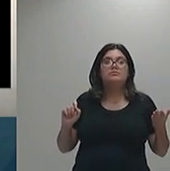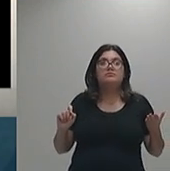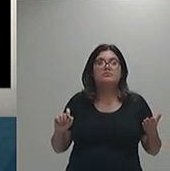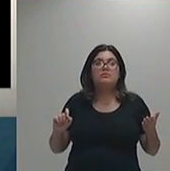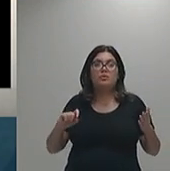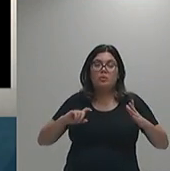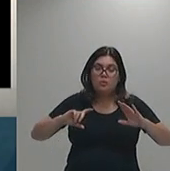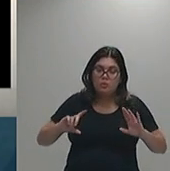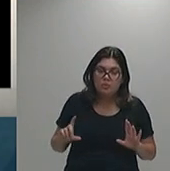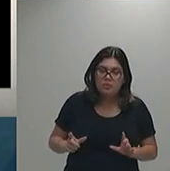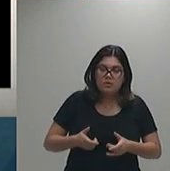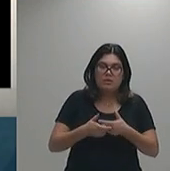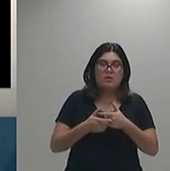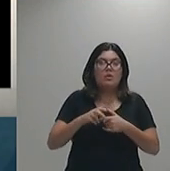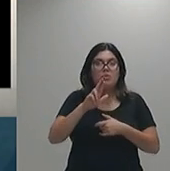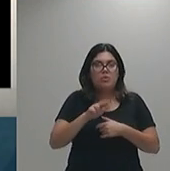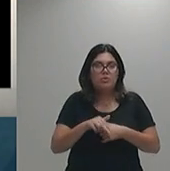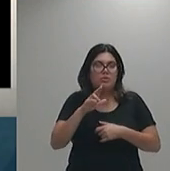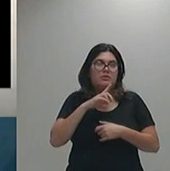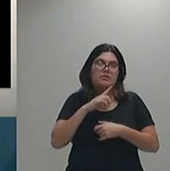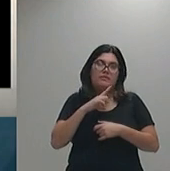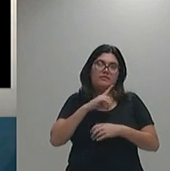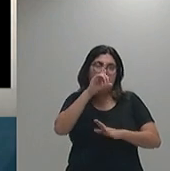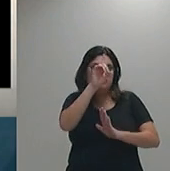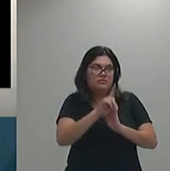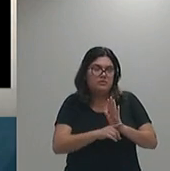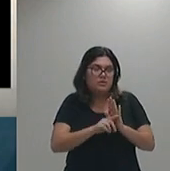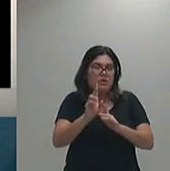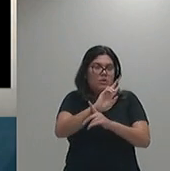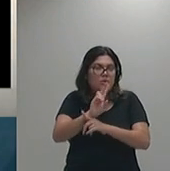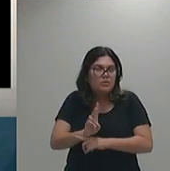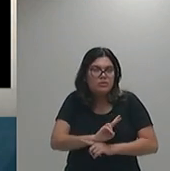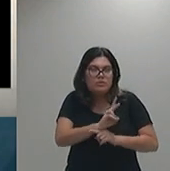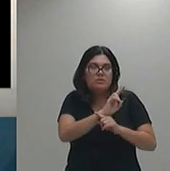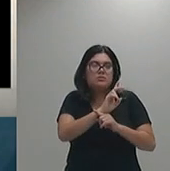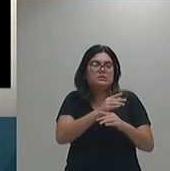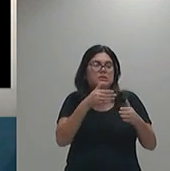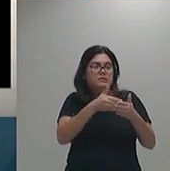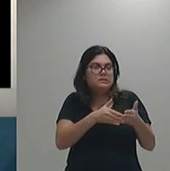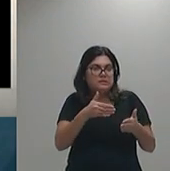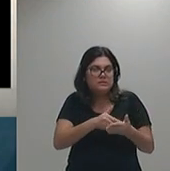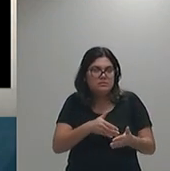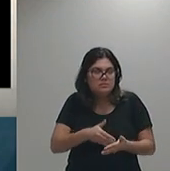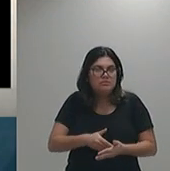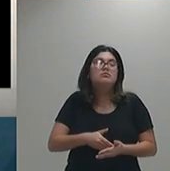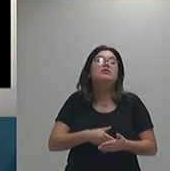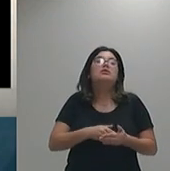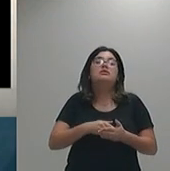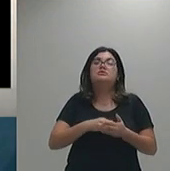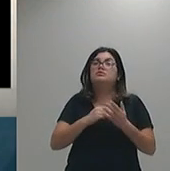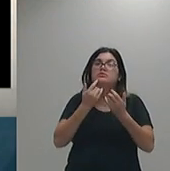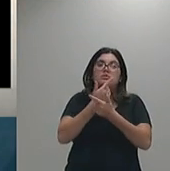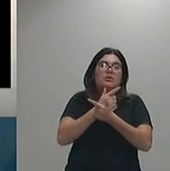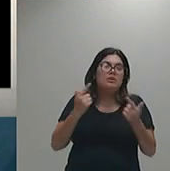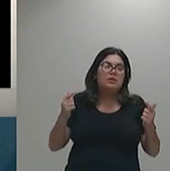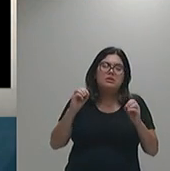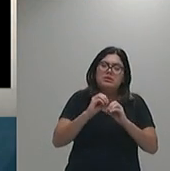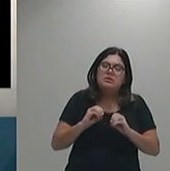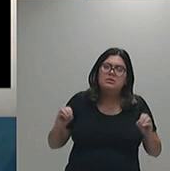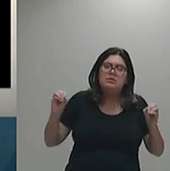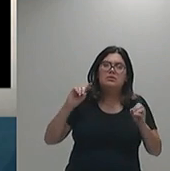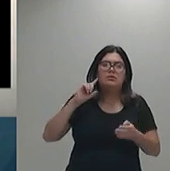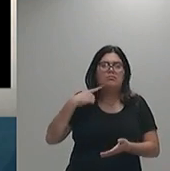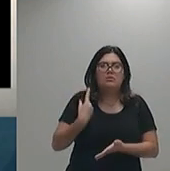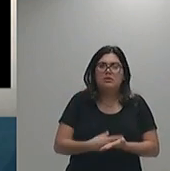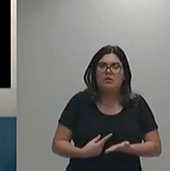jamais tiveram seu direito de fiscalização restringidos não há nenhuma deliberação da Assembleia